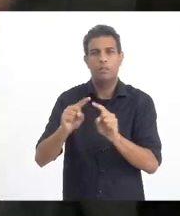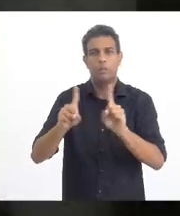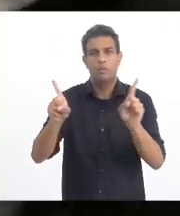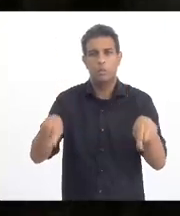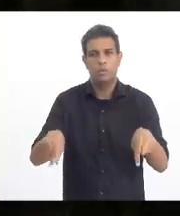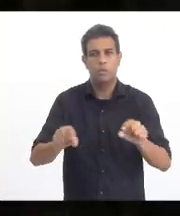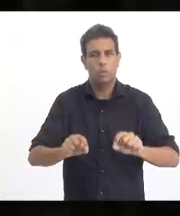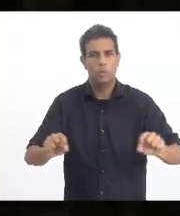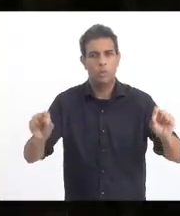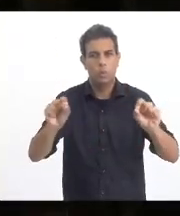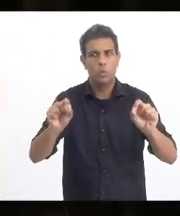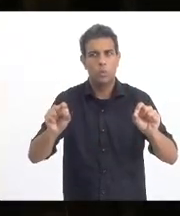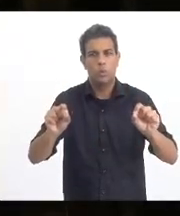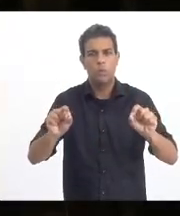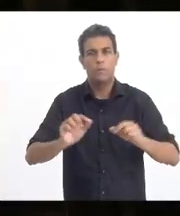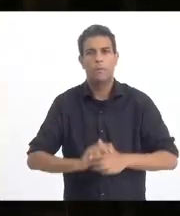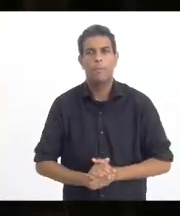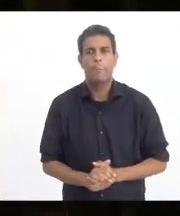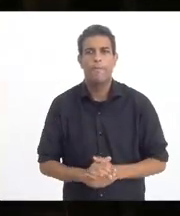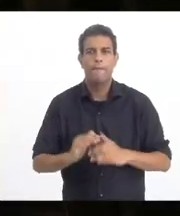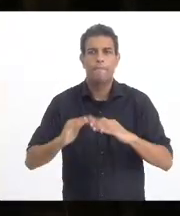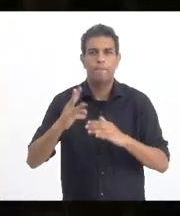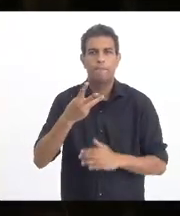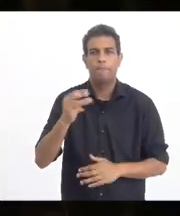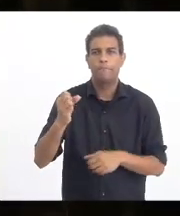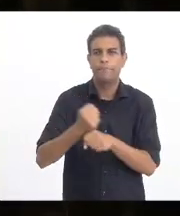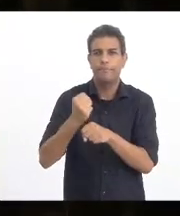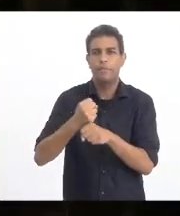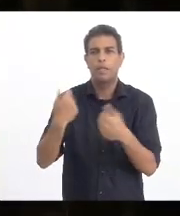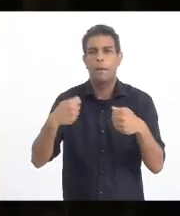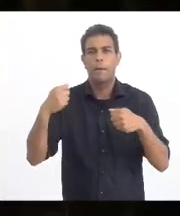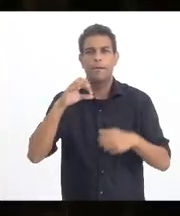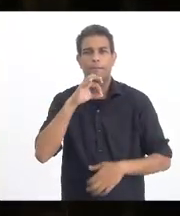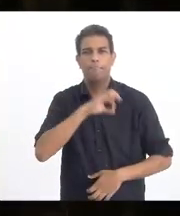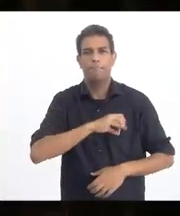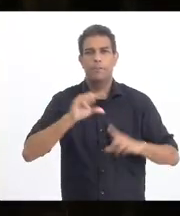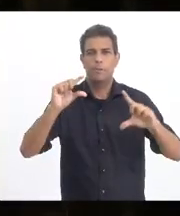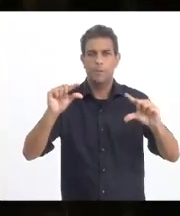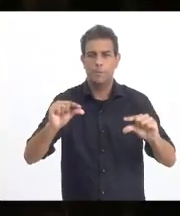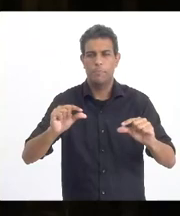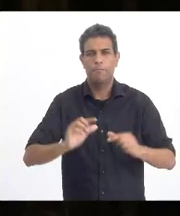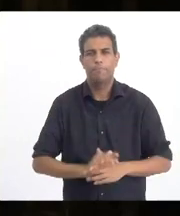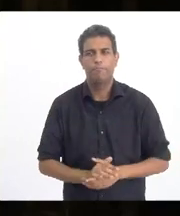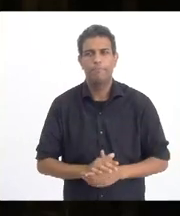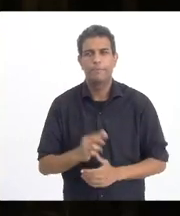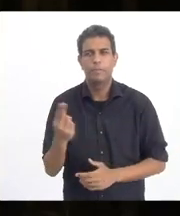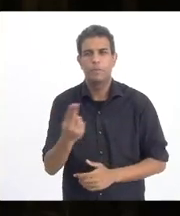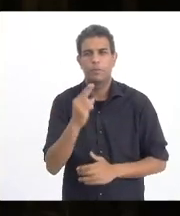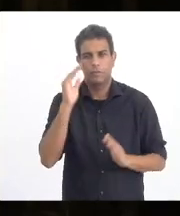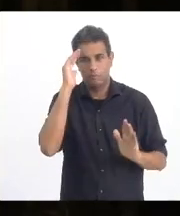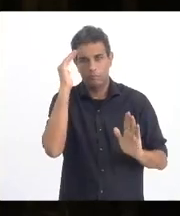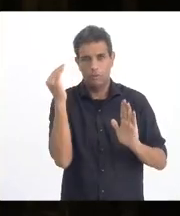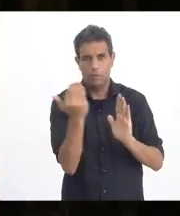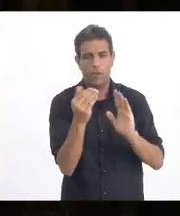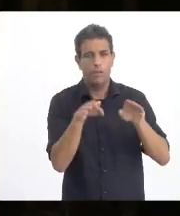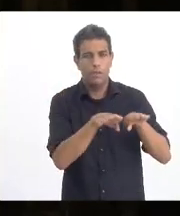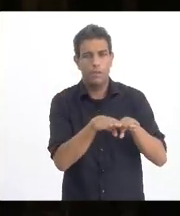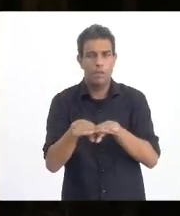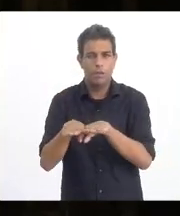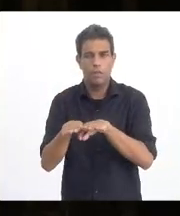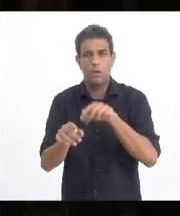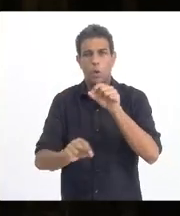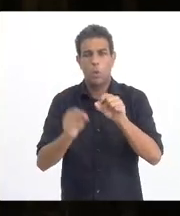que estão aqui que não têm 30 anos ou não sejam nativos, vão ter seus salários reduzidos. não vai ser respeitada a integralidade, não